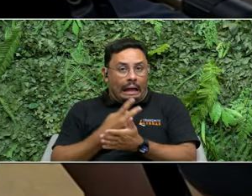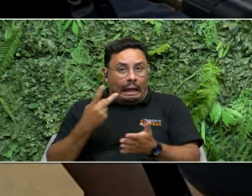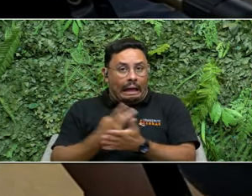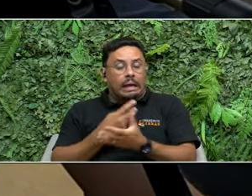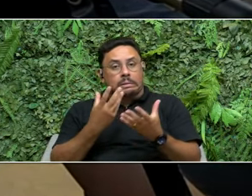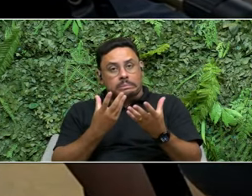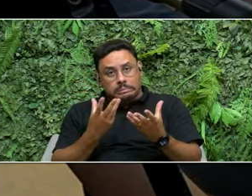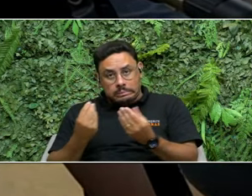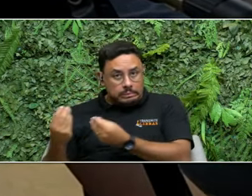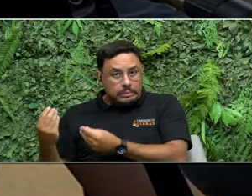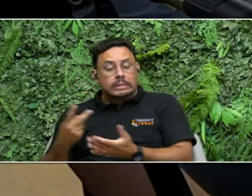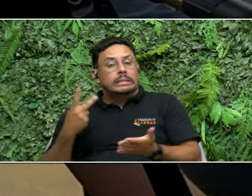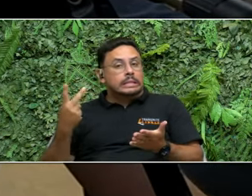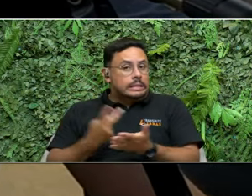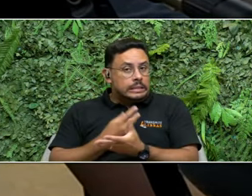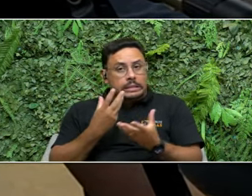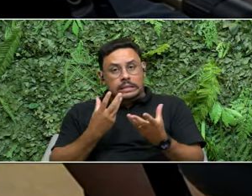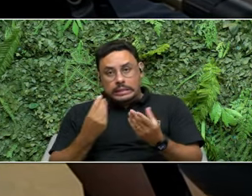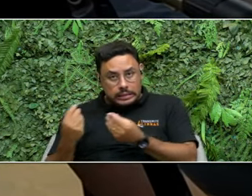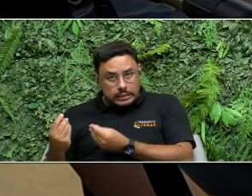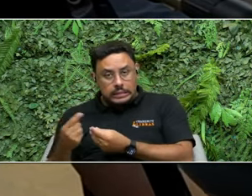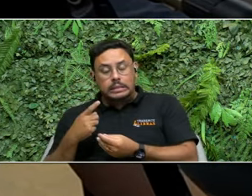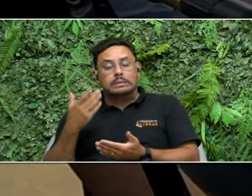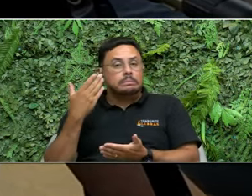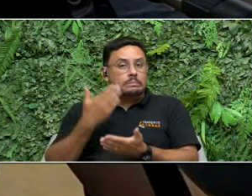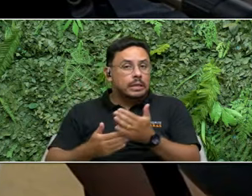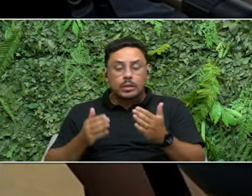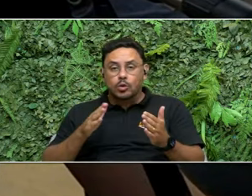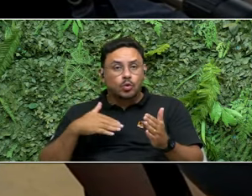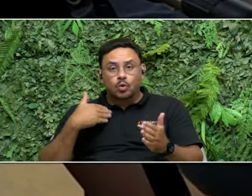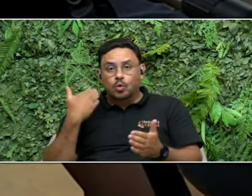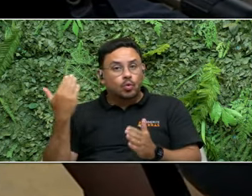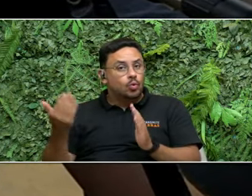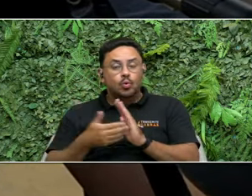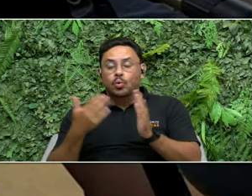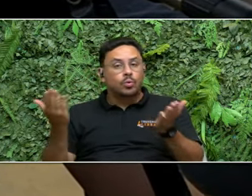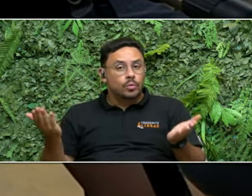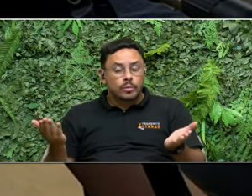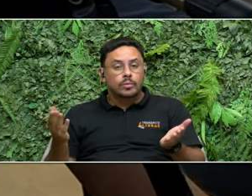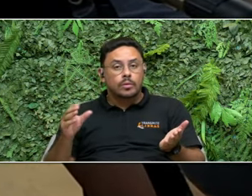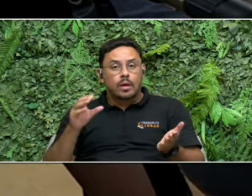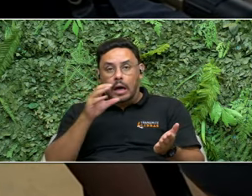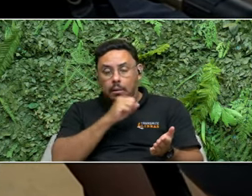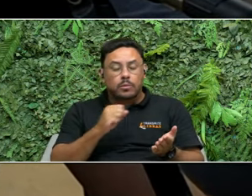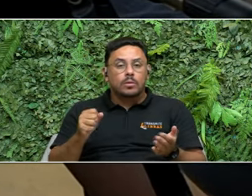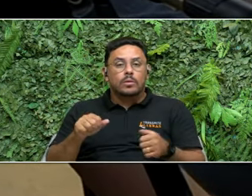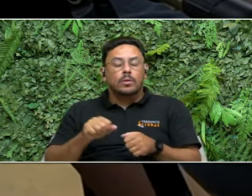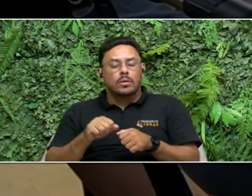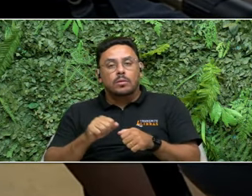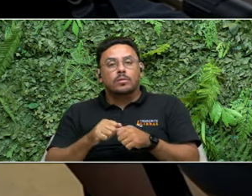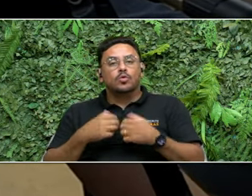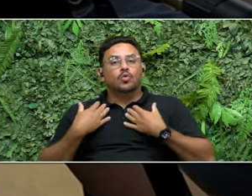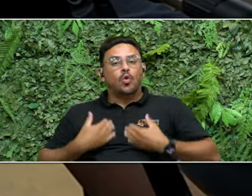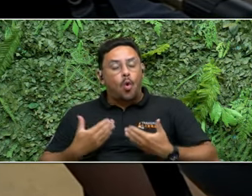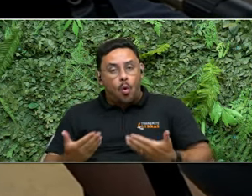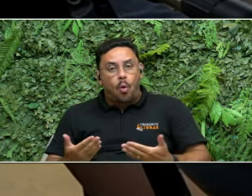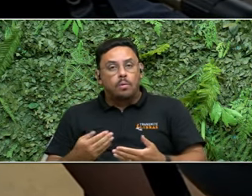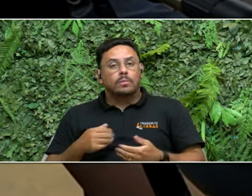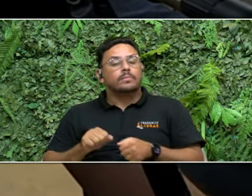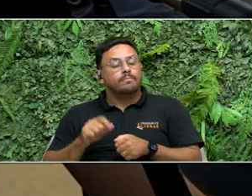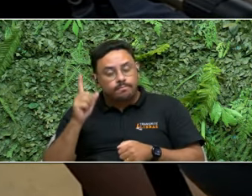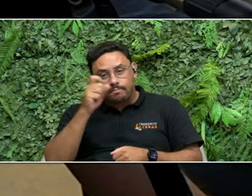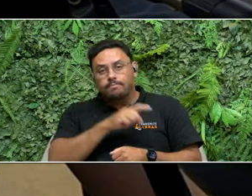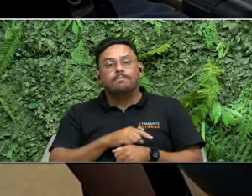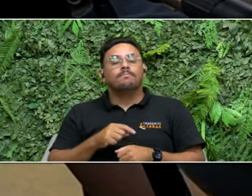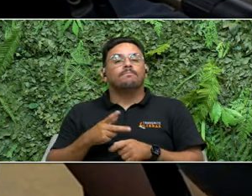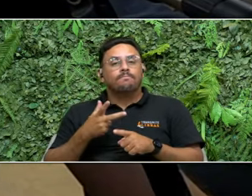entregando dando muito espaço e e perdendo todas né na na velocidade na disputa física com hul porque é difícil ganhar dele